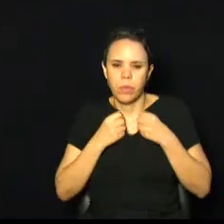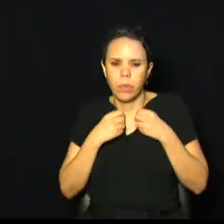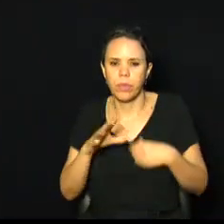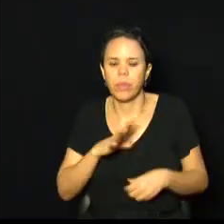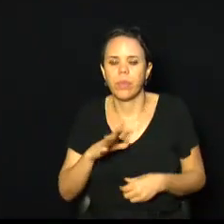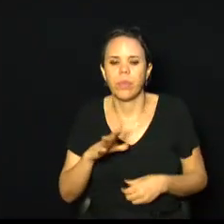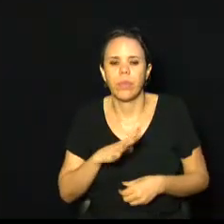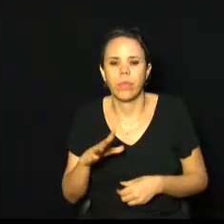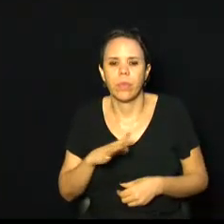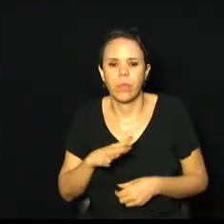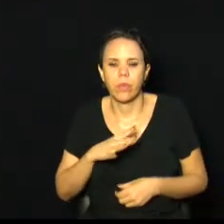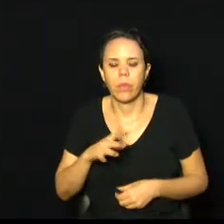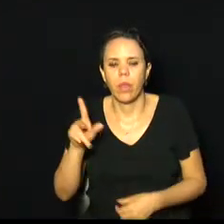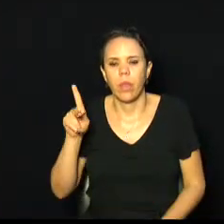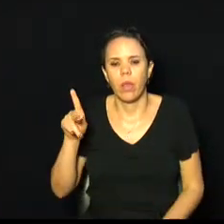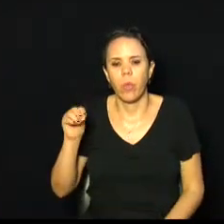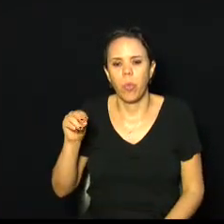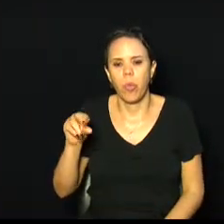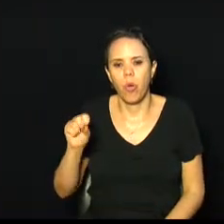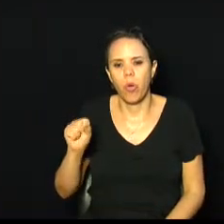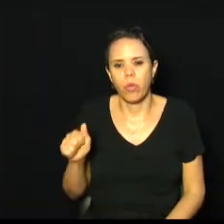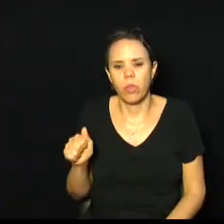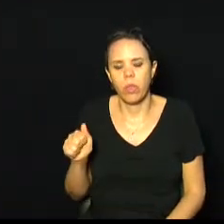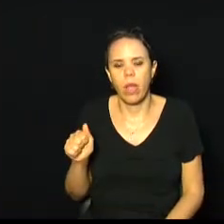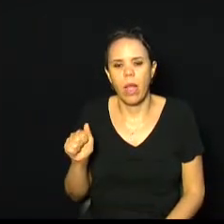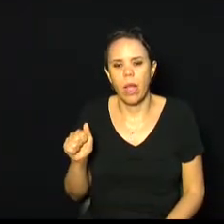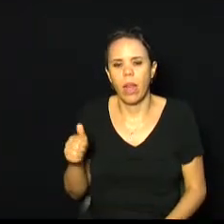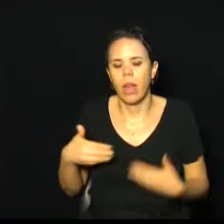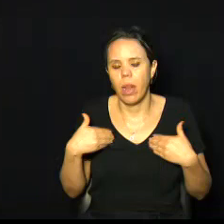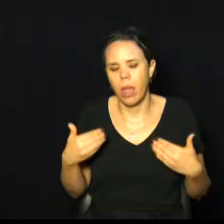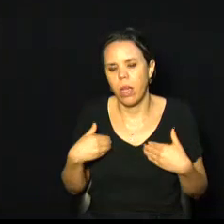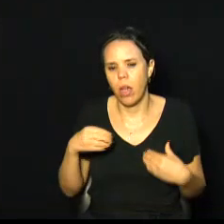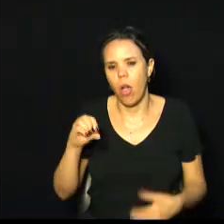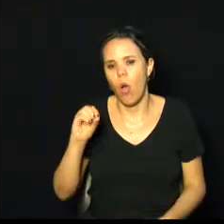são essas? Pouso Alegre, Ouro Fino,